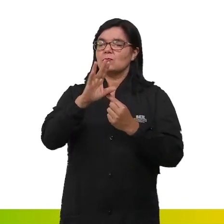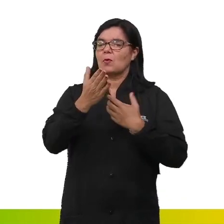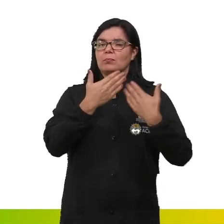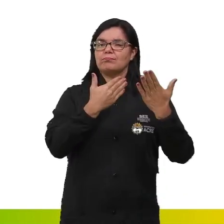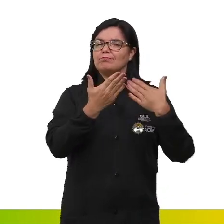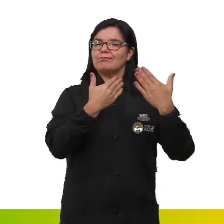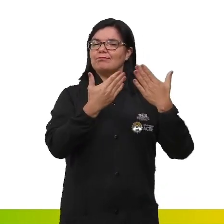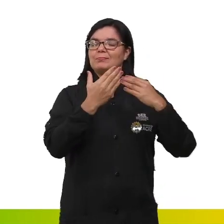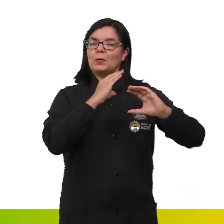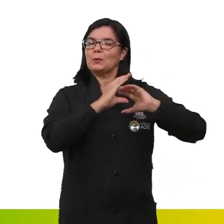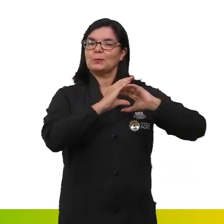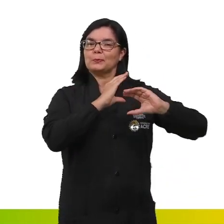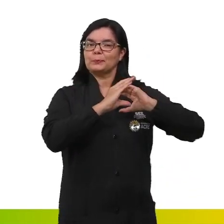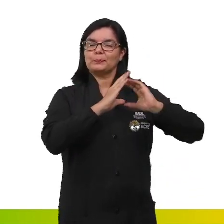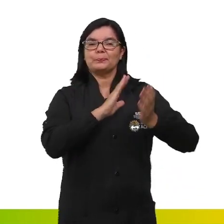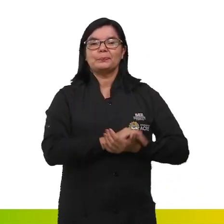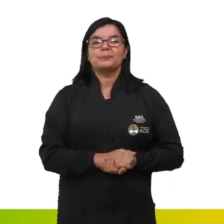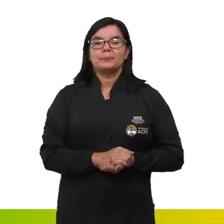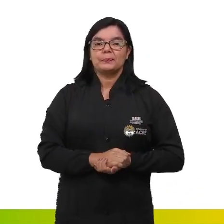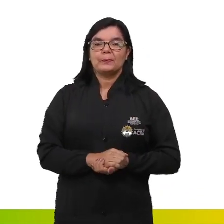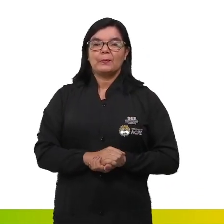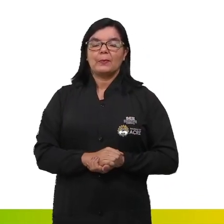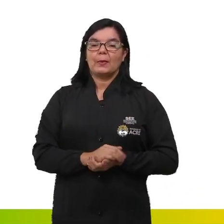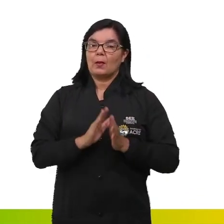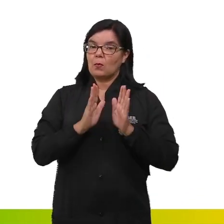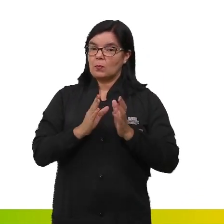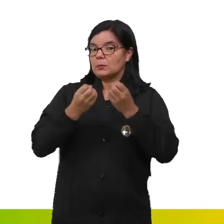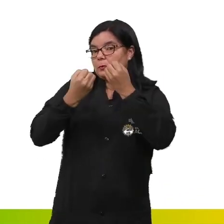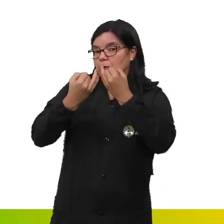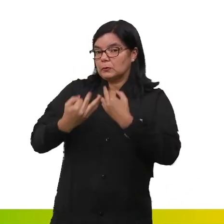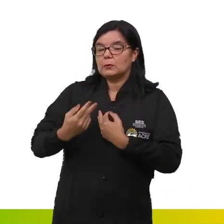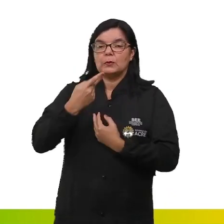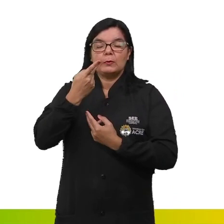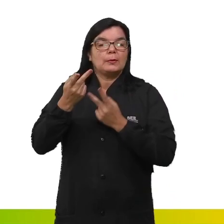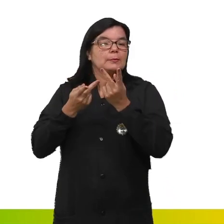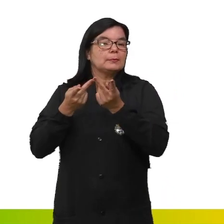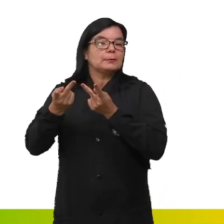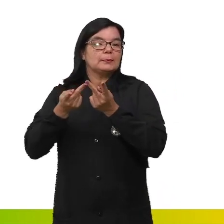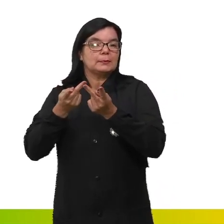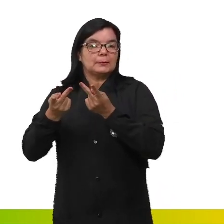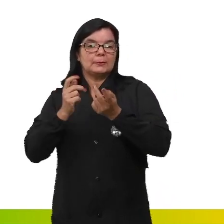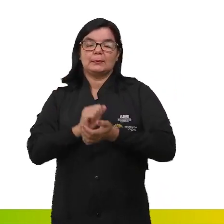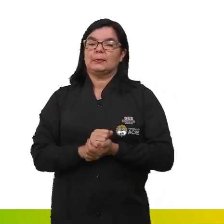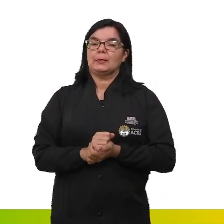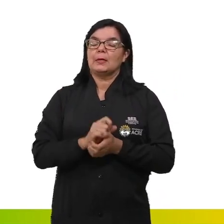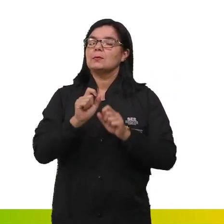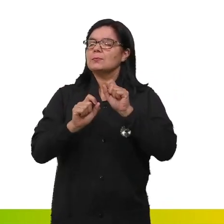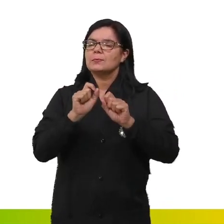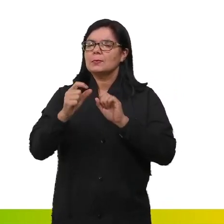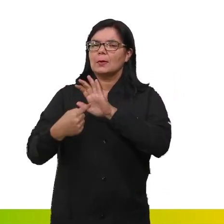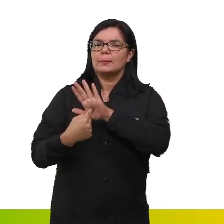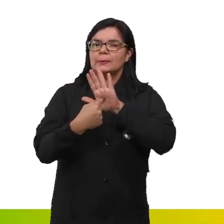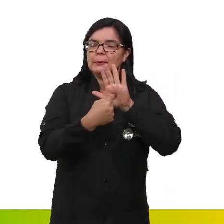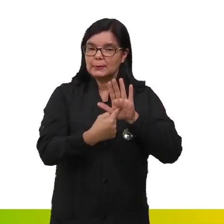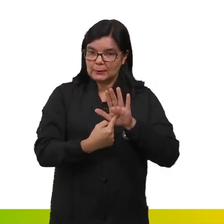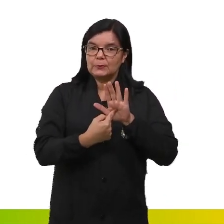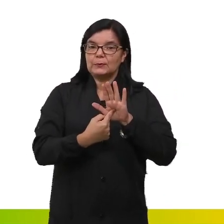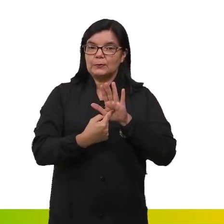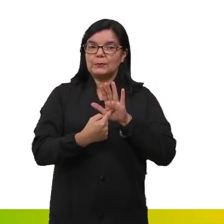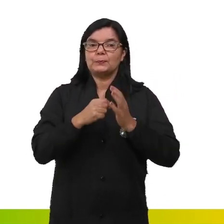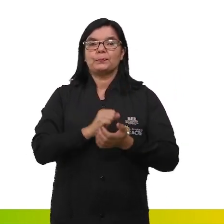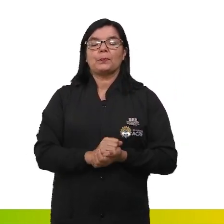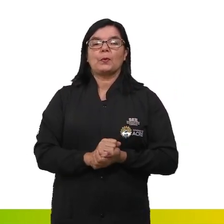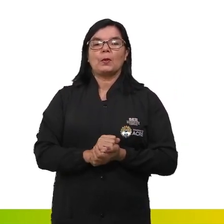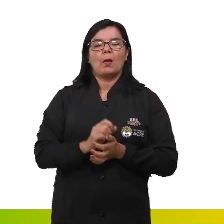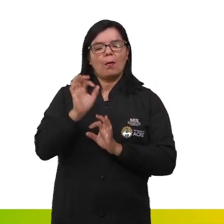mais a comunicação em si. Quando nós falamos de fala planejada, nós temos as